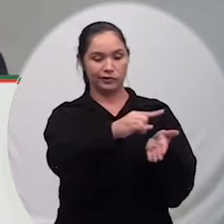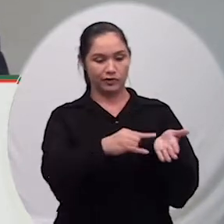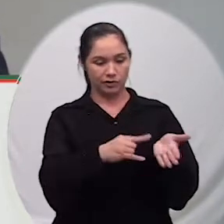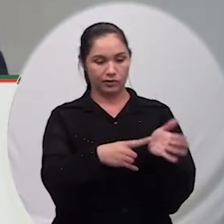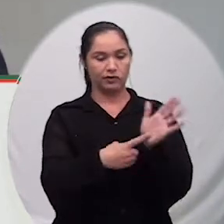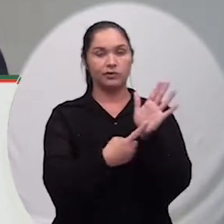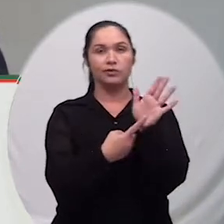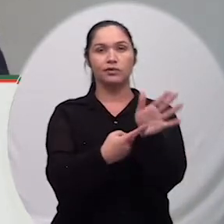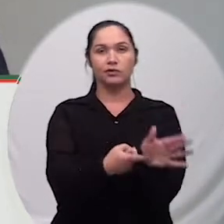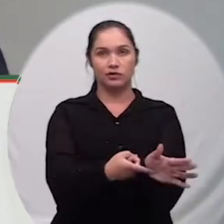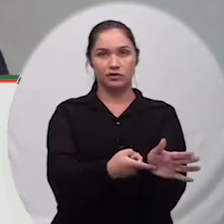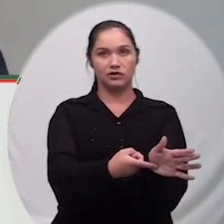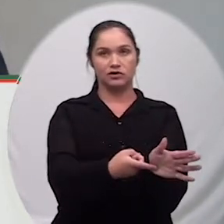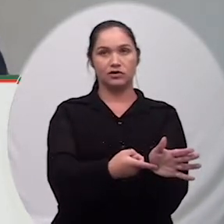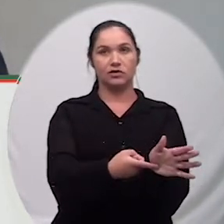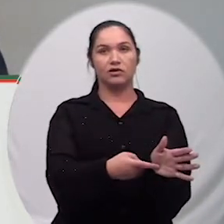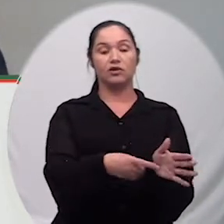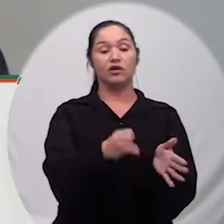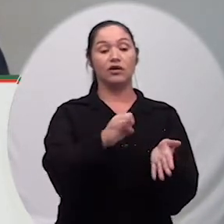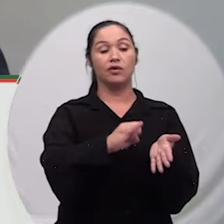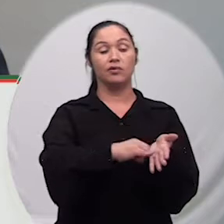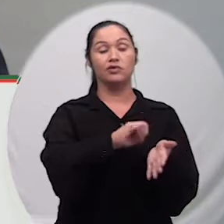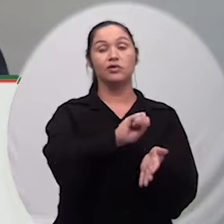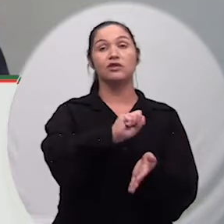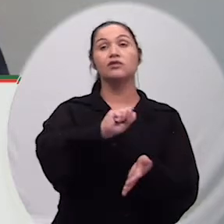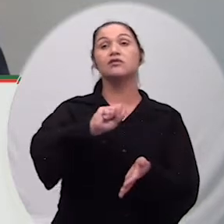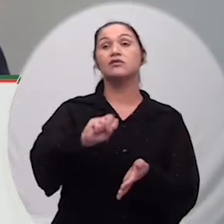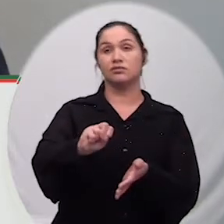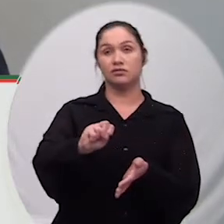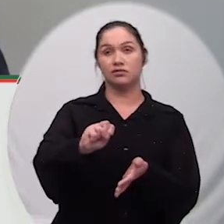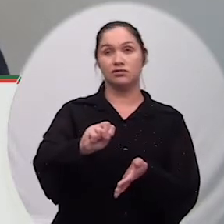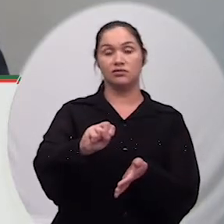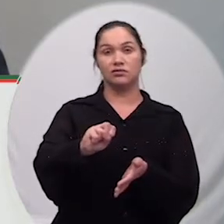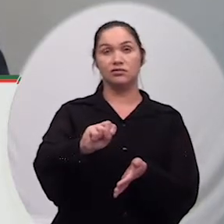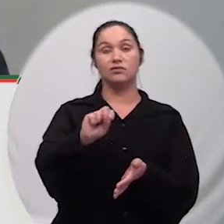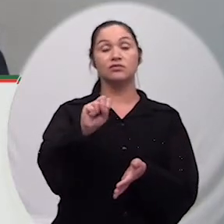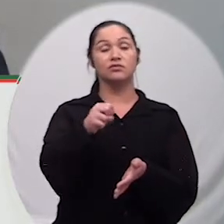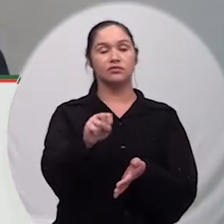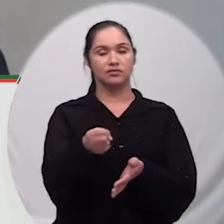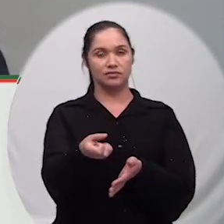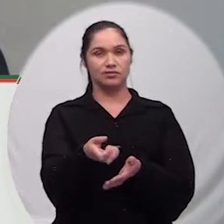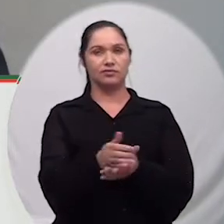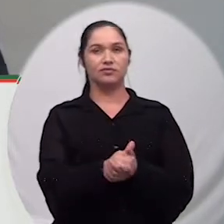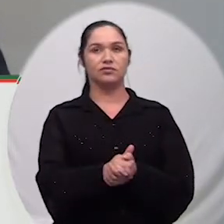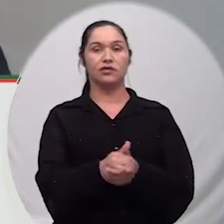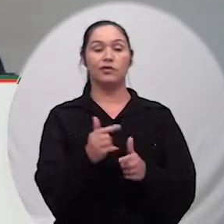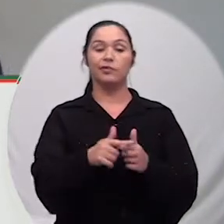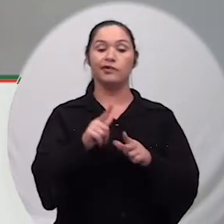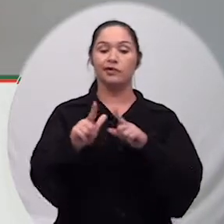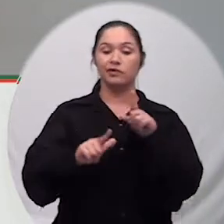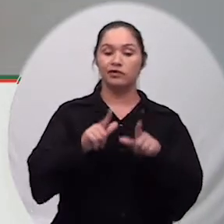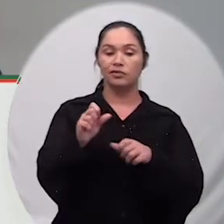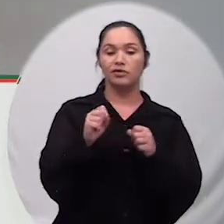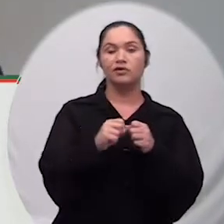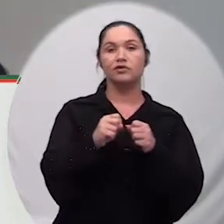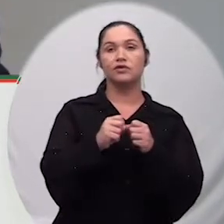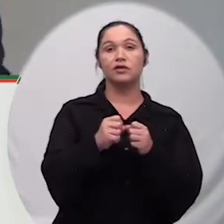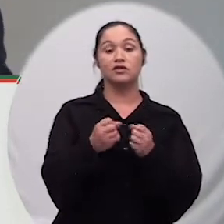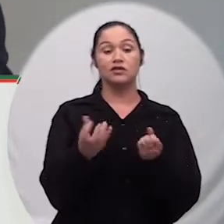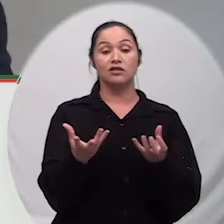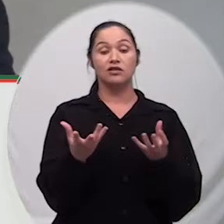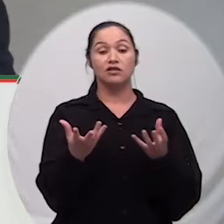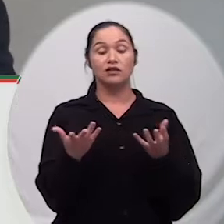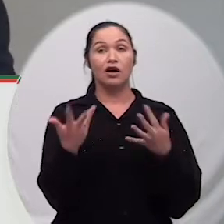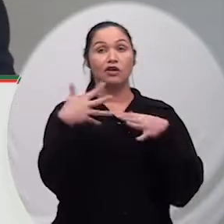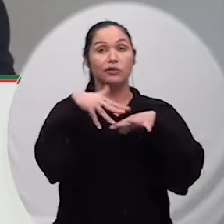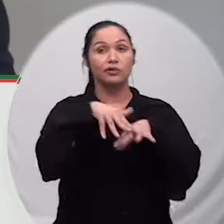de emolumentos, recibo complementar de ISS devido sobre os serviços prestados cujo valor integra o preço do serviço.